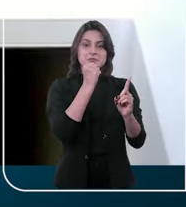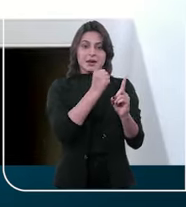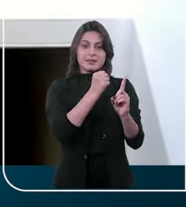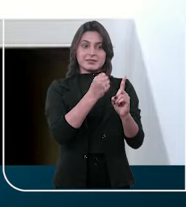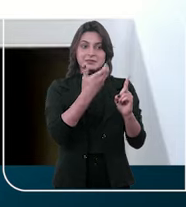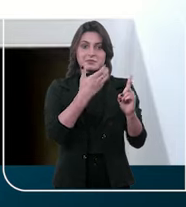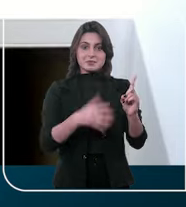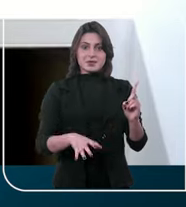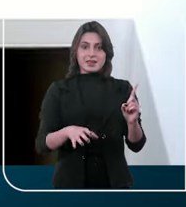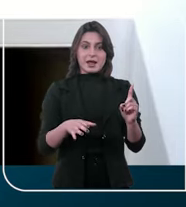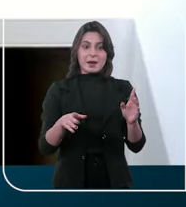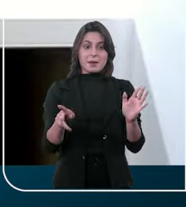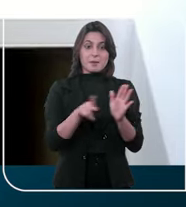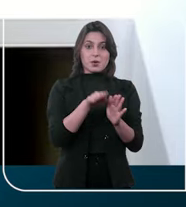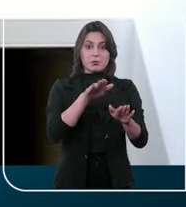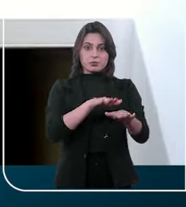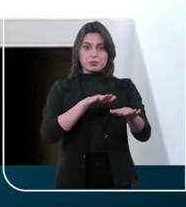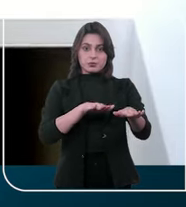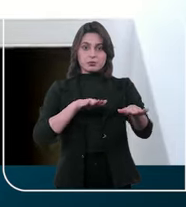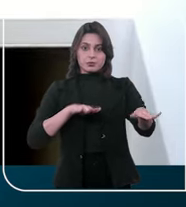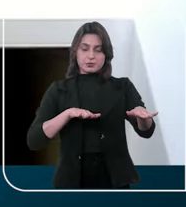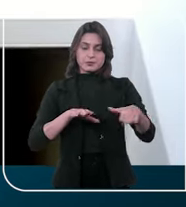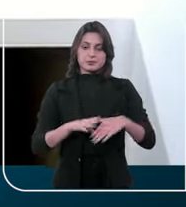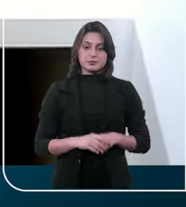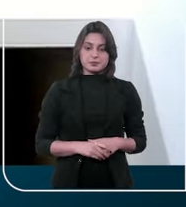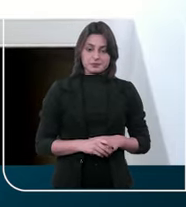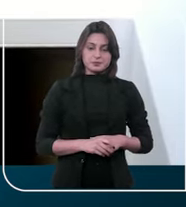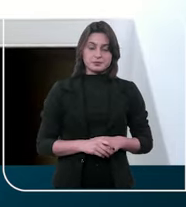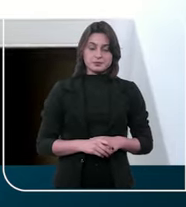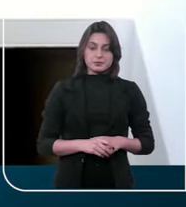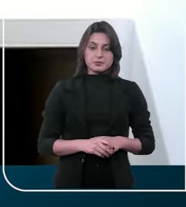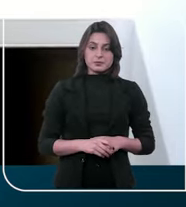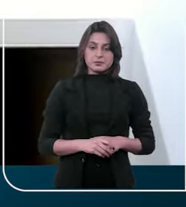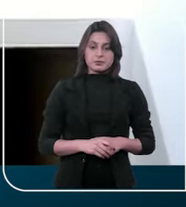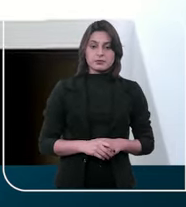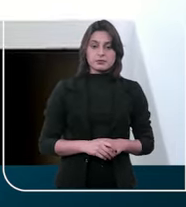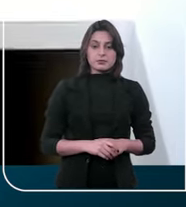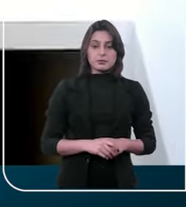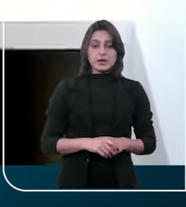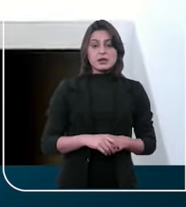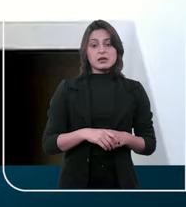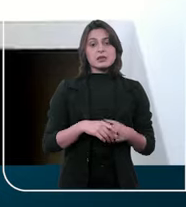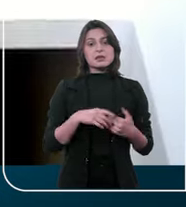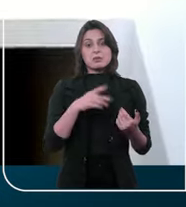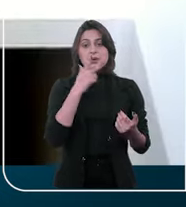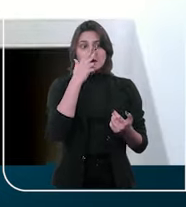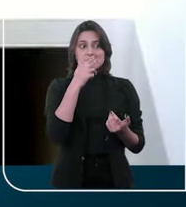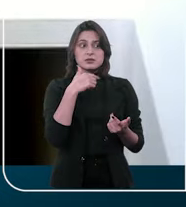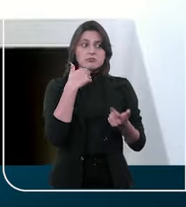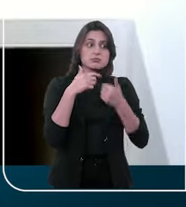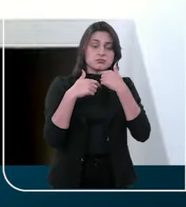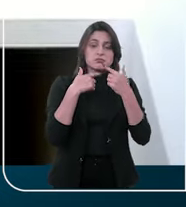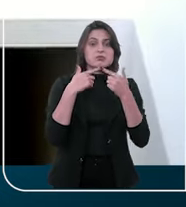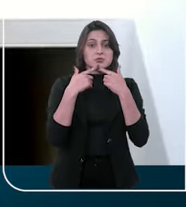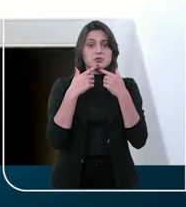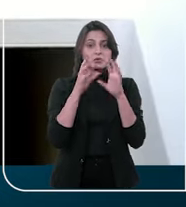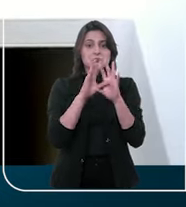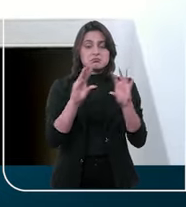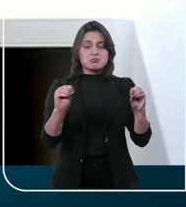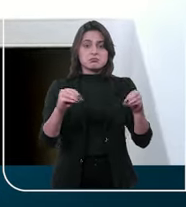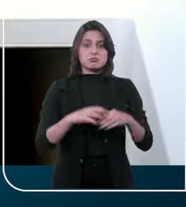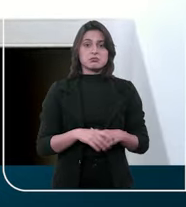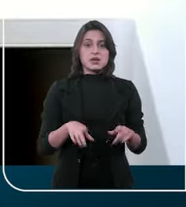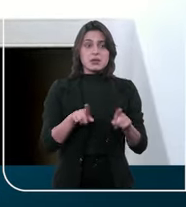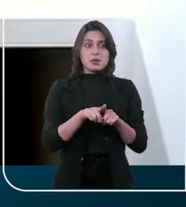homicídio culposo no trânsito tradicional, suplantaria essa dúvida, né? E já esclareceria que esse homicídio culposo no trânsito,